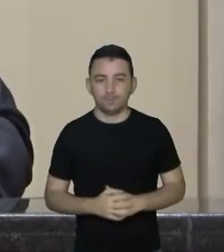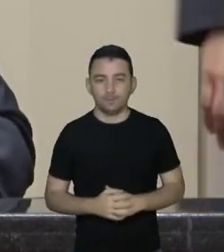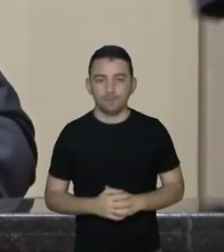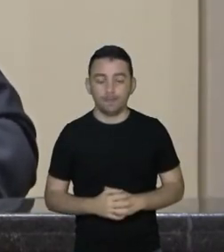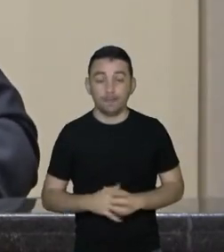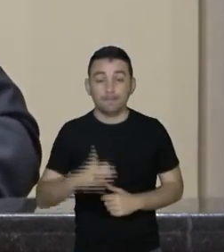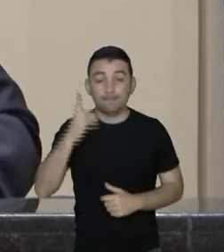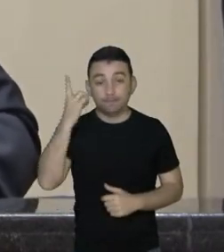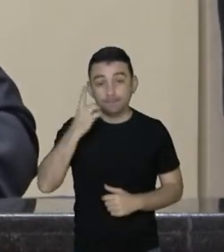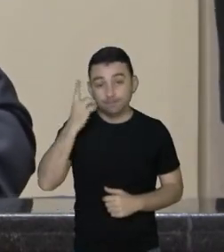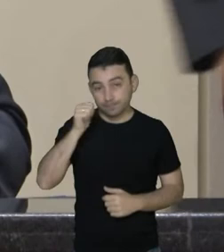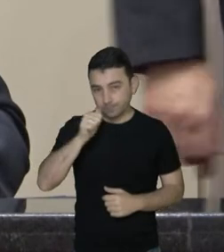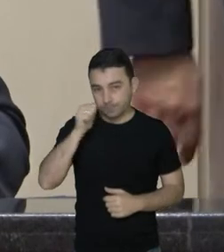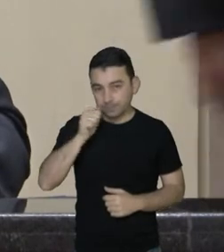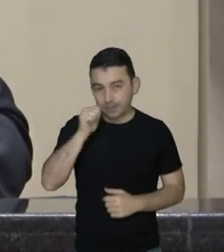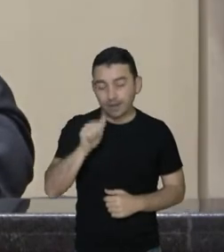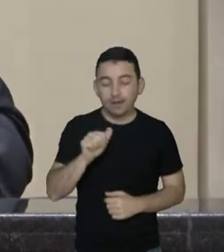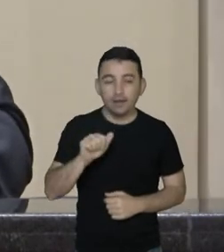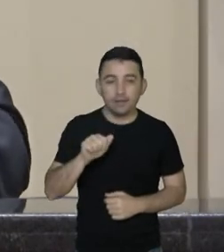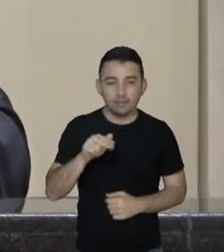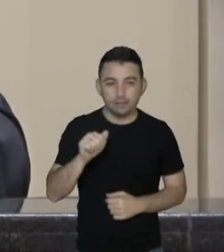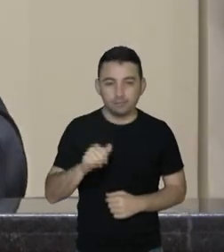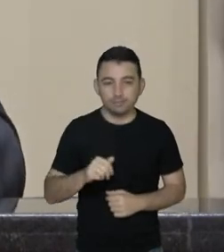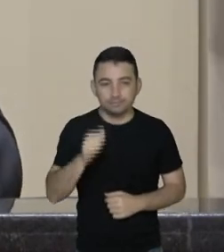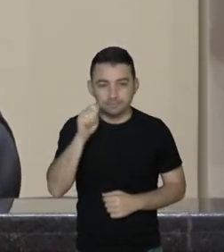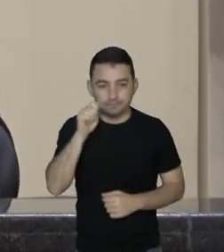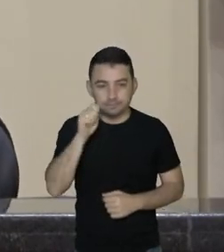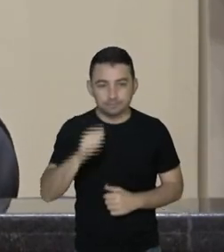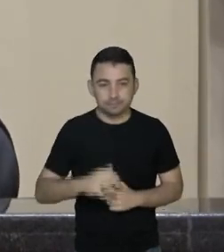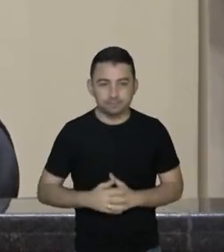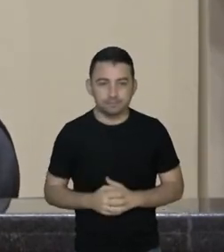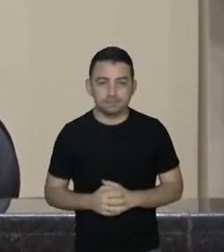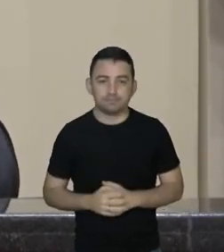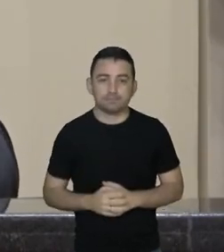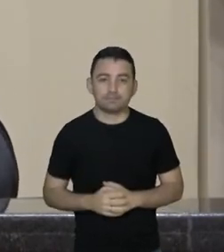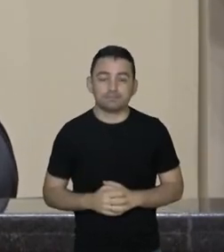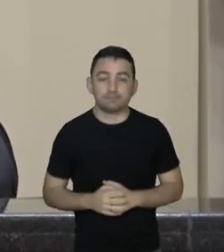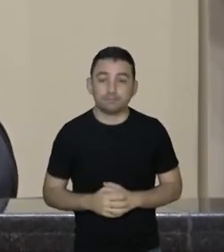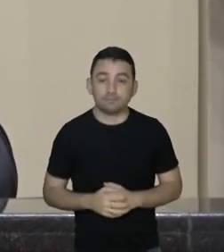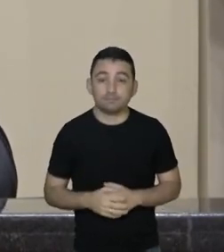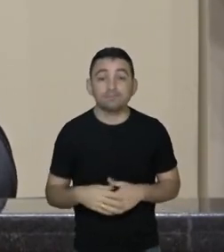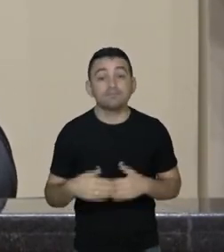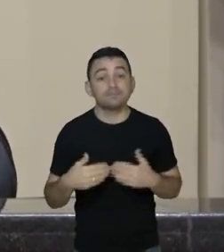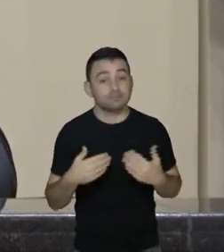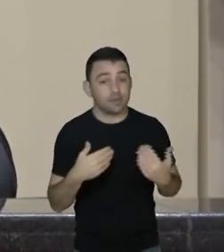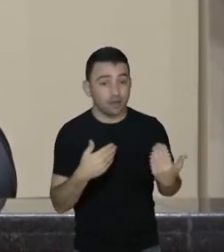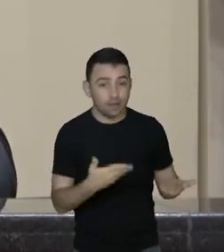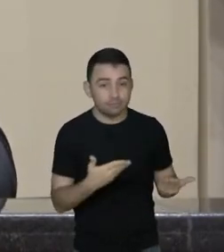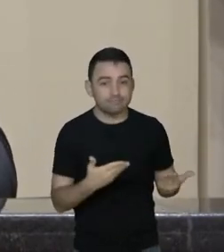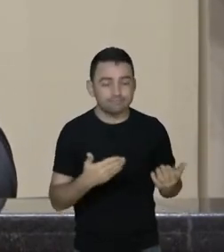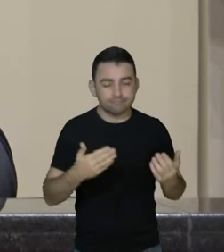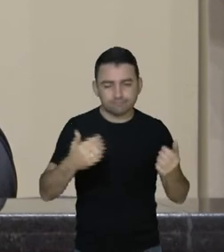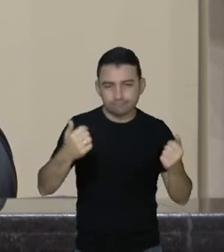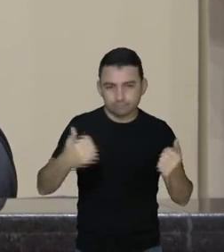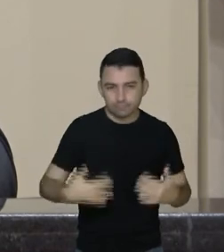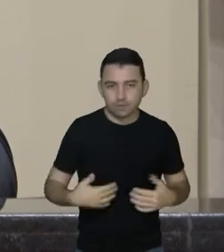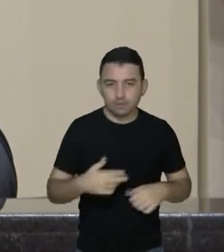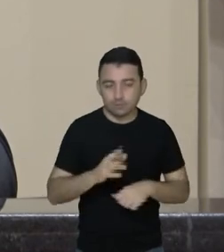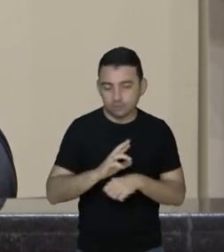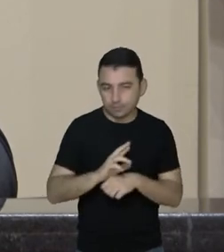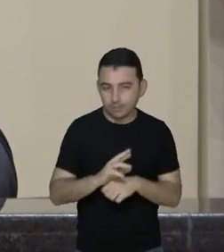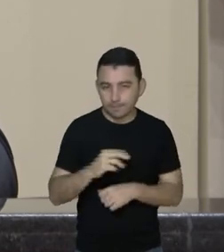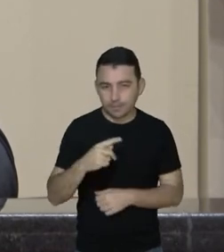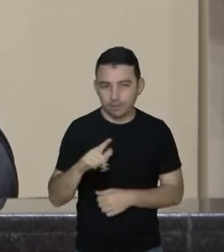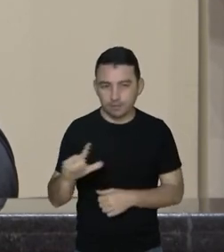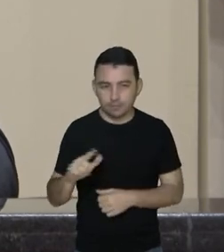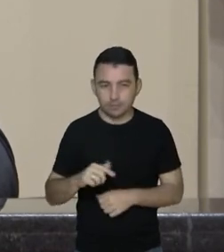deputada Ana Campagnolo, Vossa Excelência, que falará em nome do PL, lhe conceda a palavra